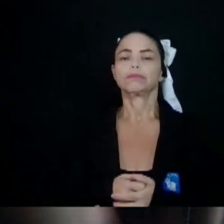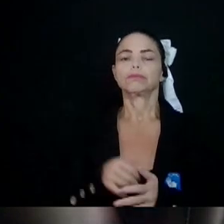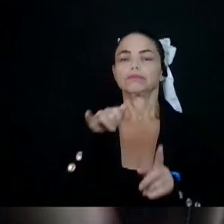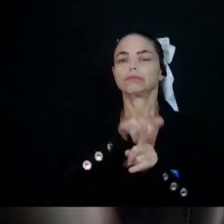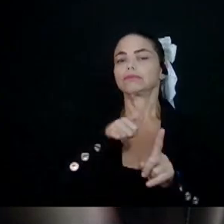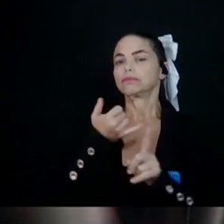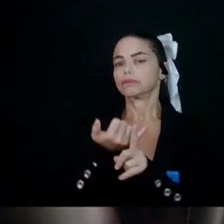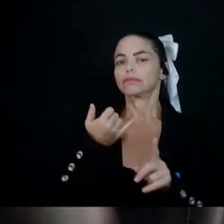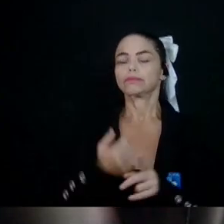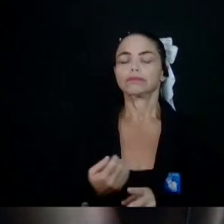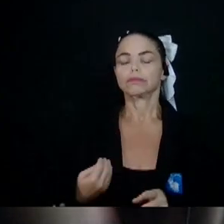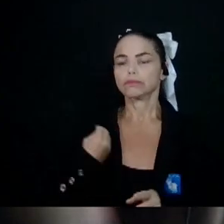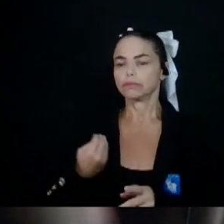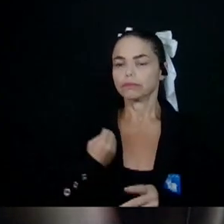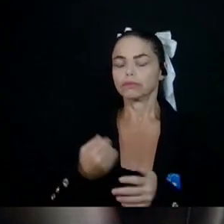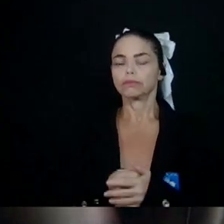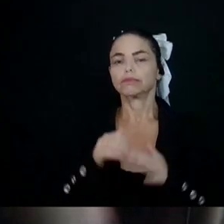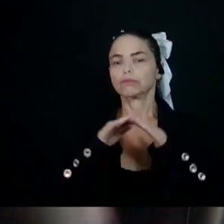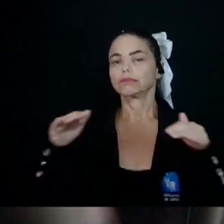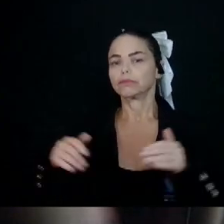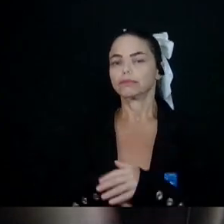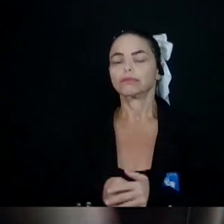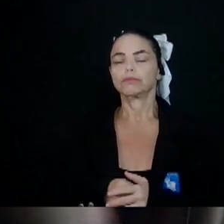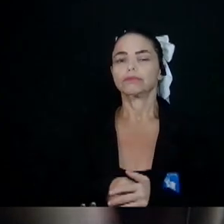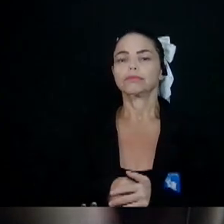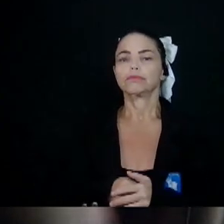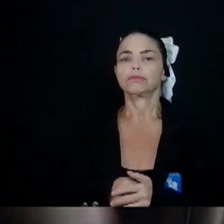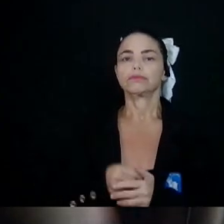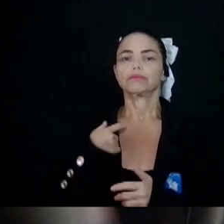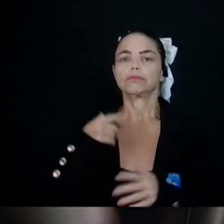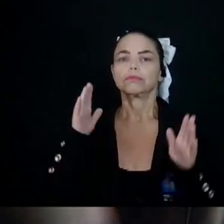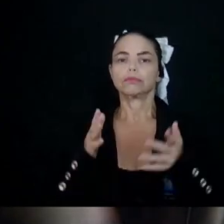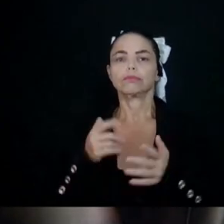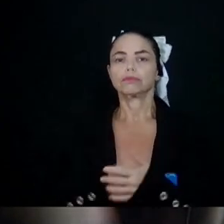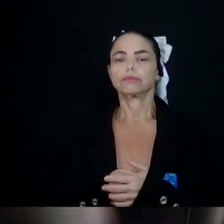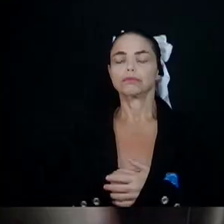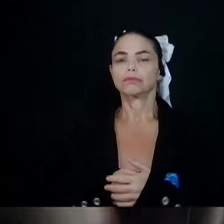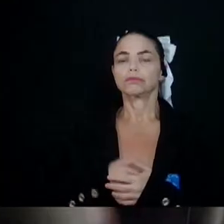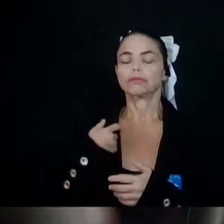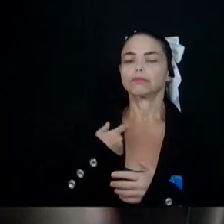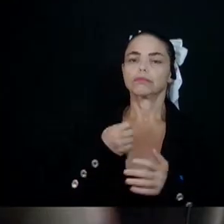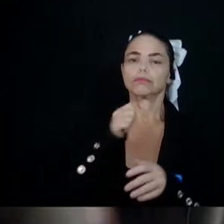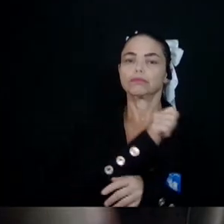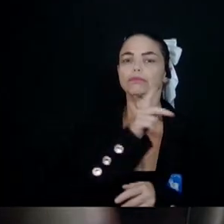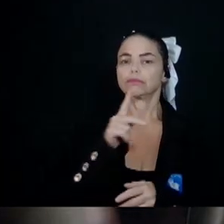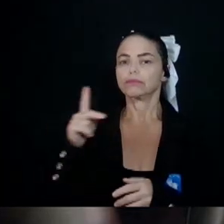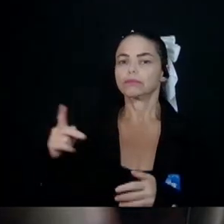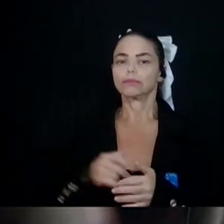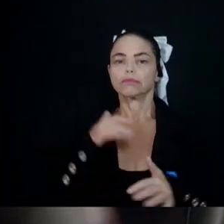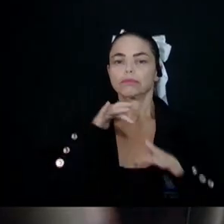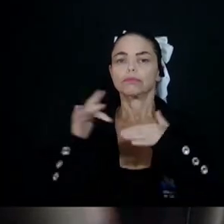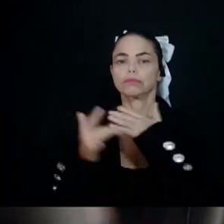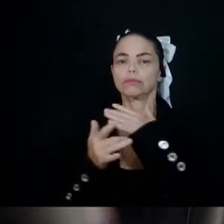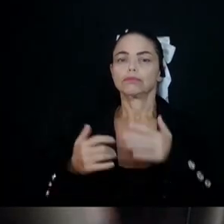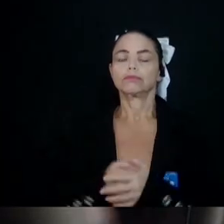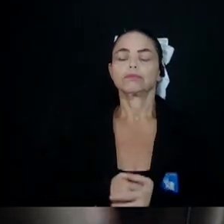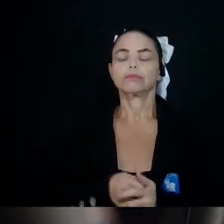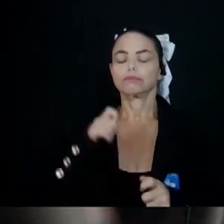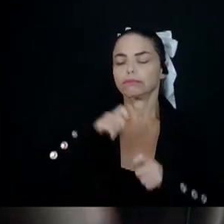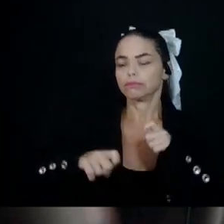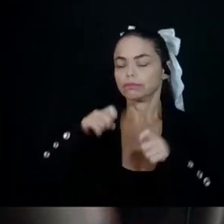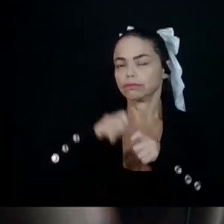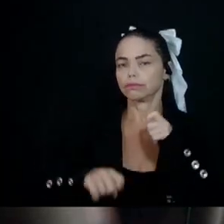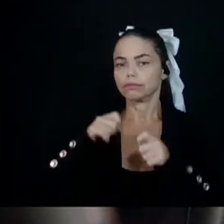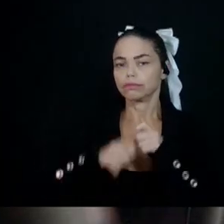presente. A criança e o adolescente que já chega nessas plataformas, uma questão também